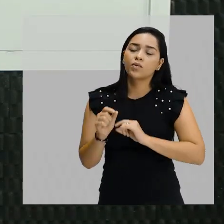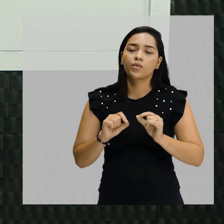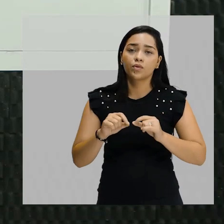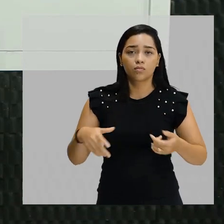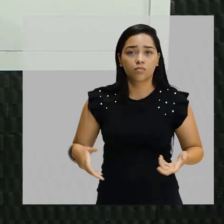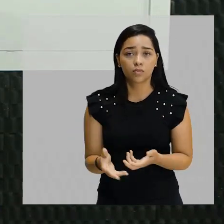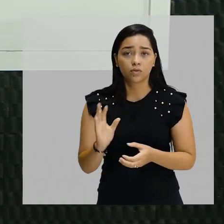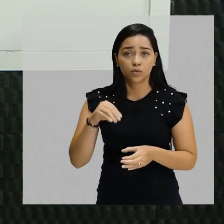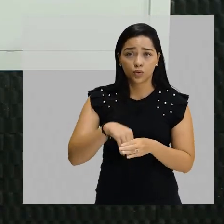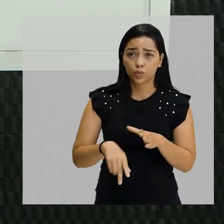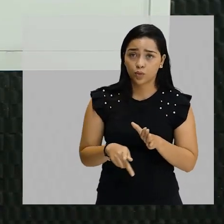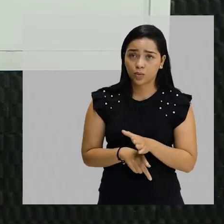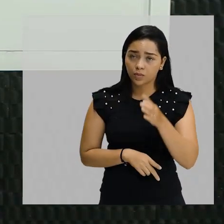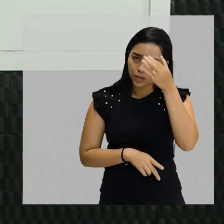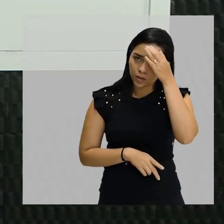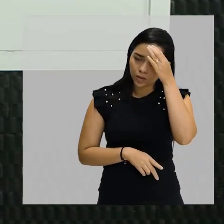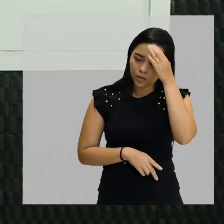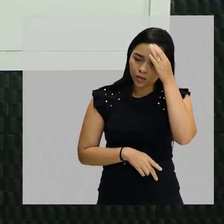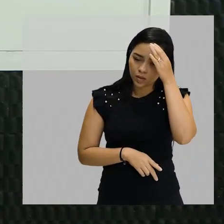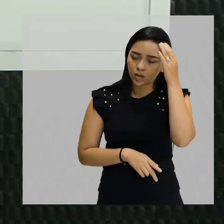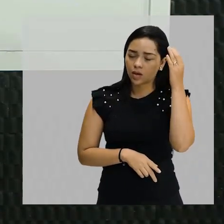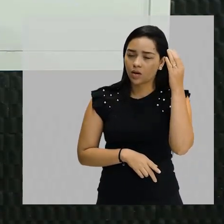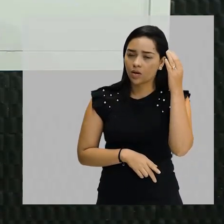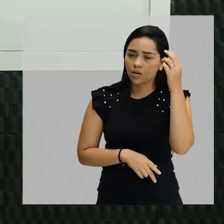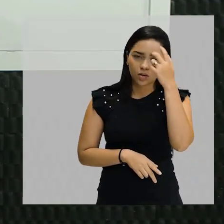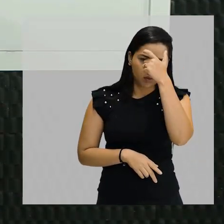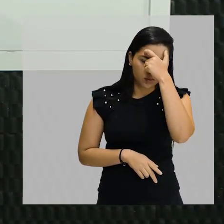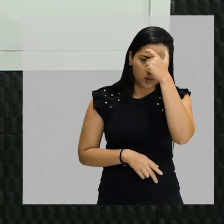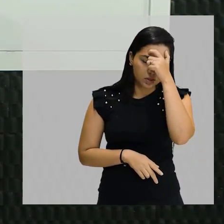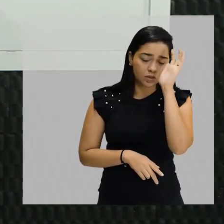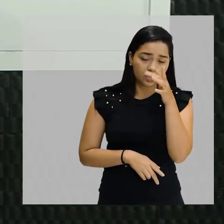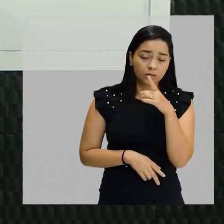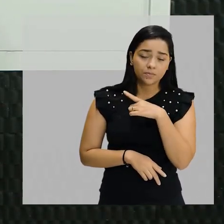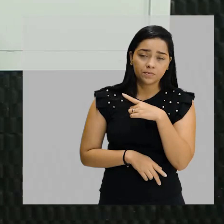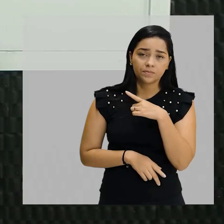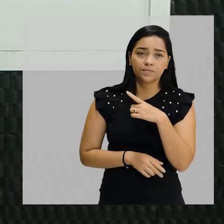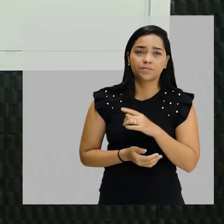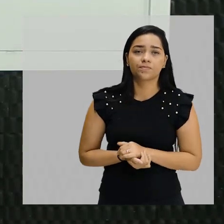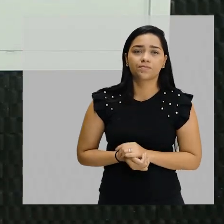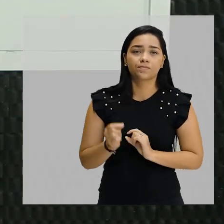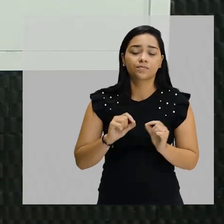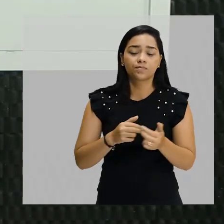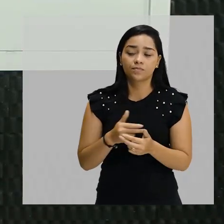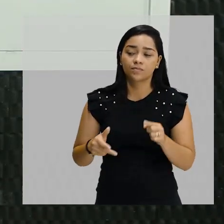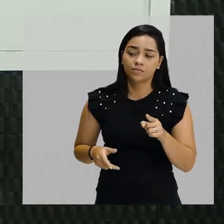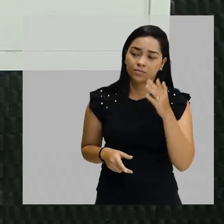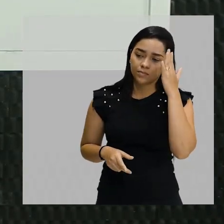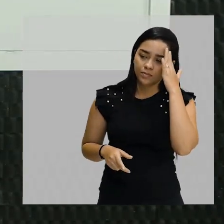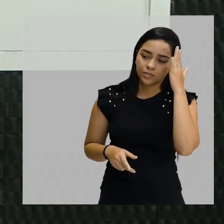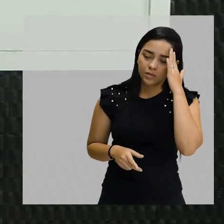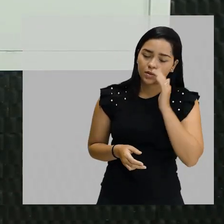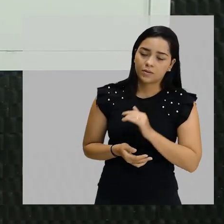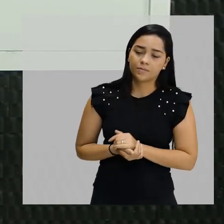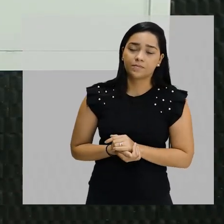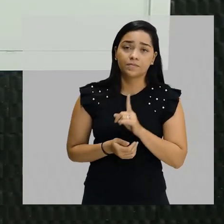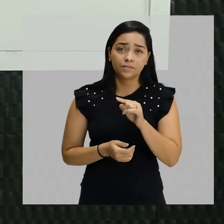concentradas na consciência surgir a partir da consciência já estão na consciência que são formas de você entender o inatismo